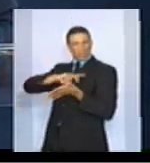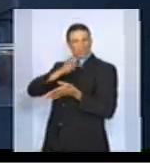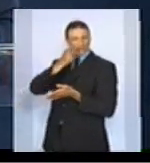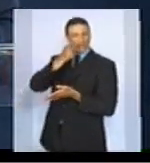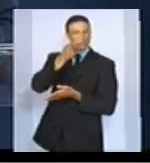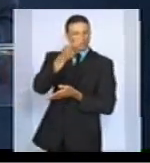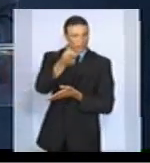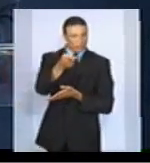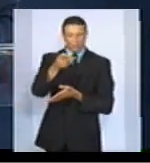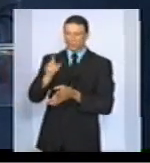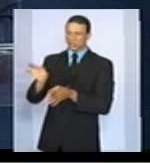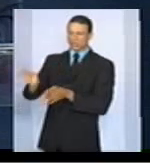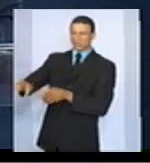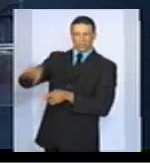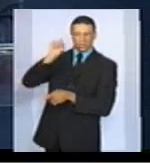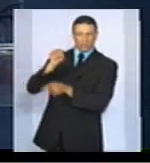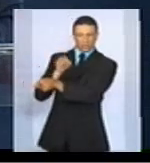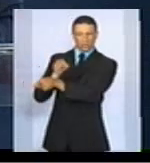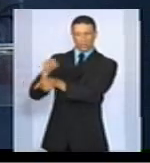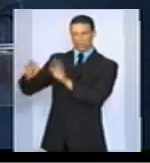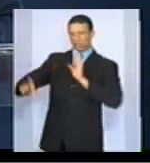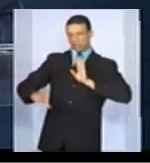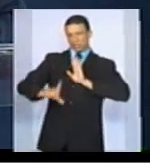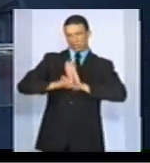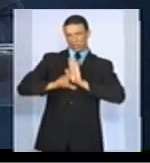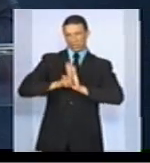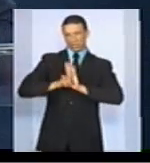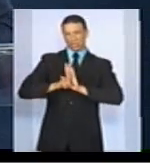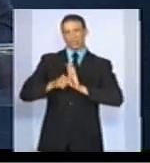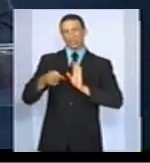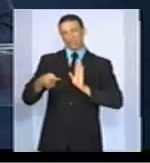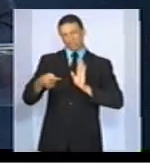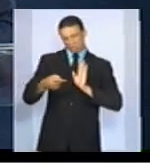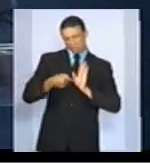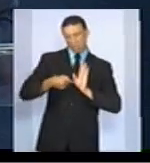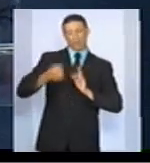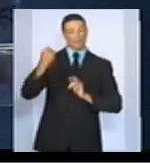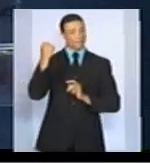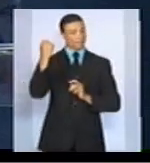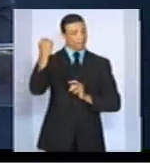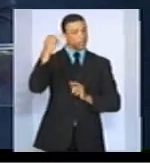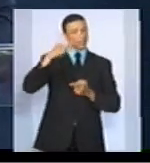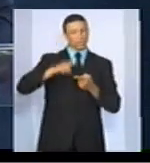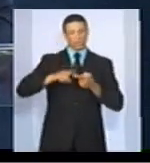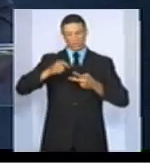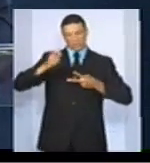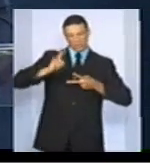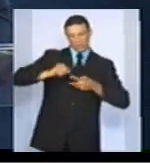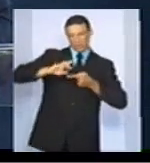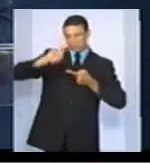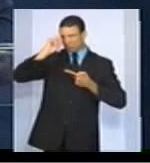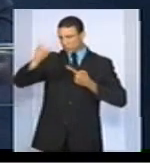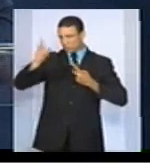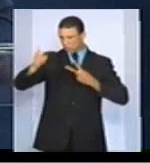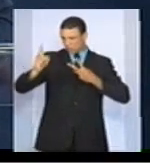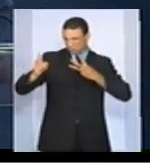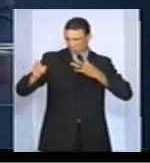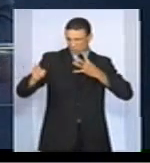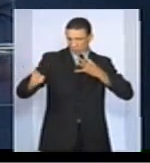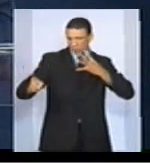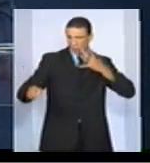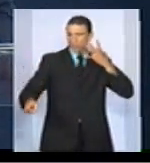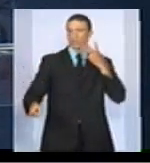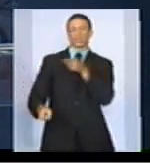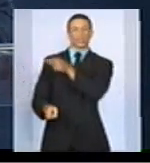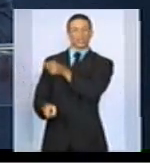o nosso diagnóstico de que a legislação gera suficientemente forte e os poderes Delegados foram mais fortes ainda